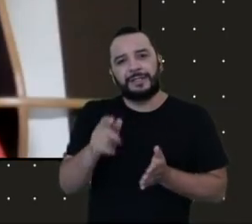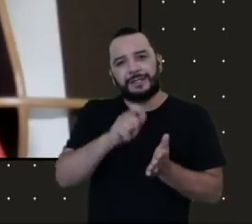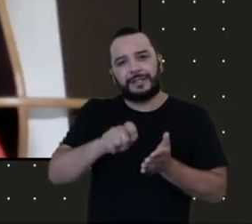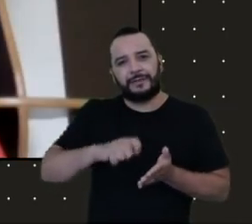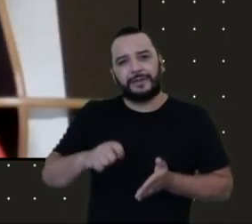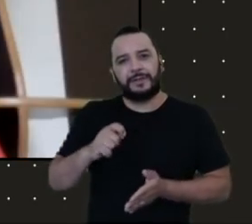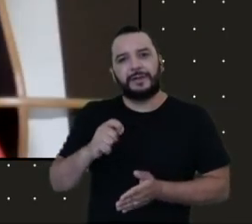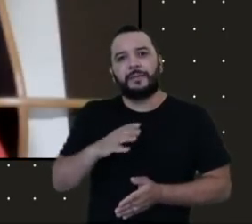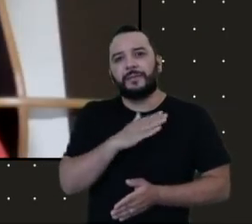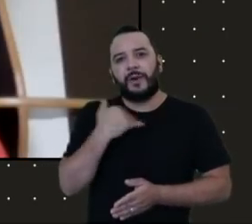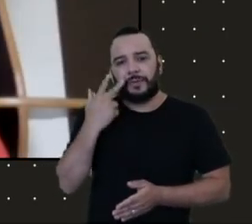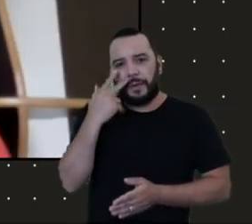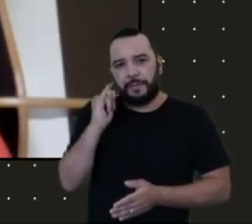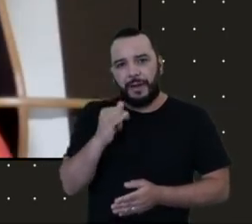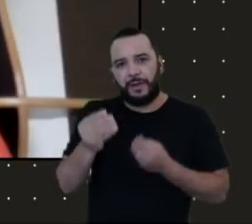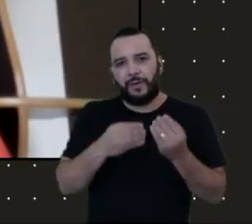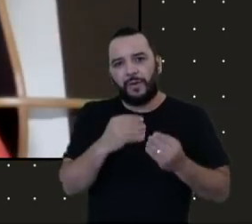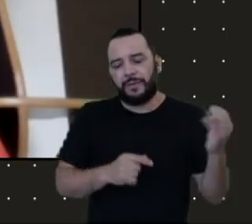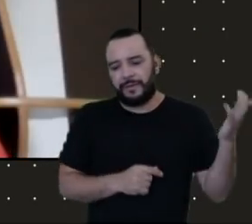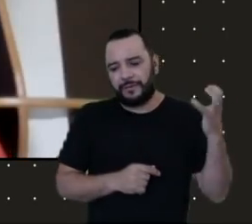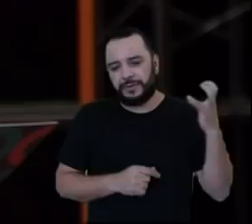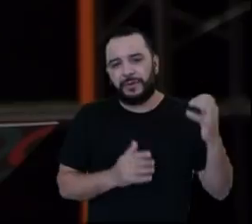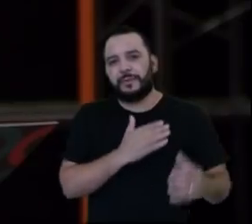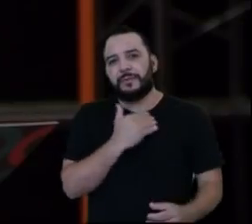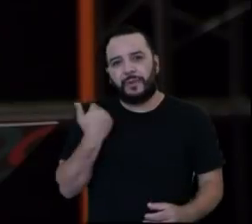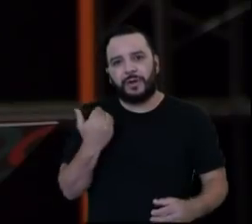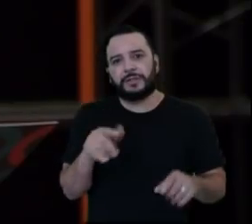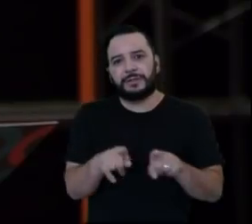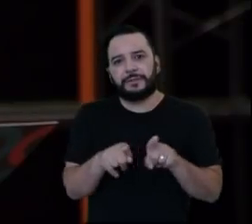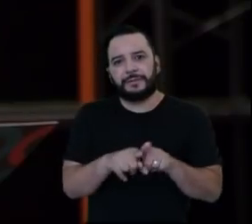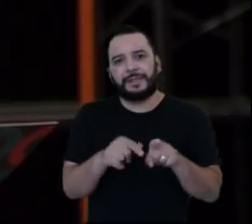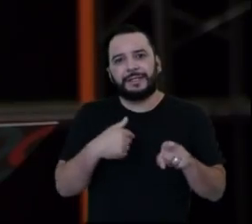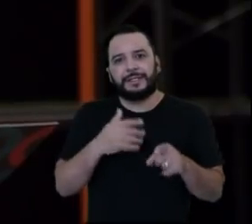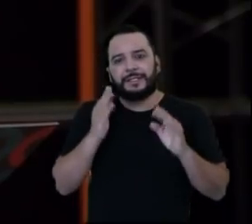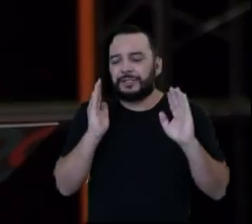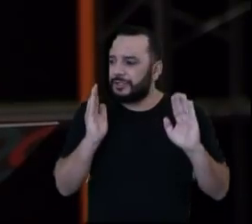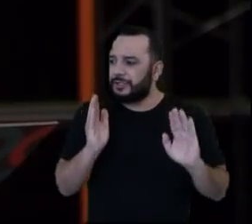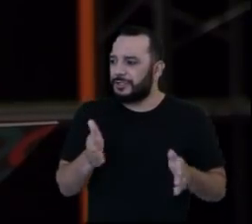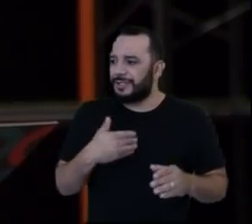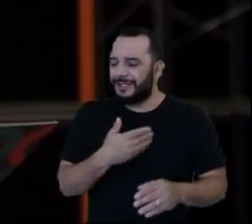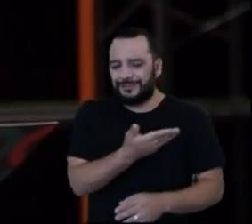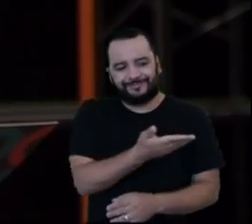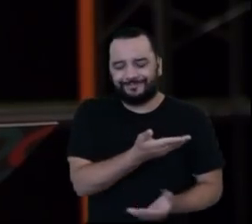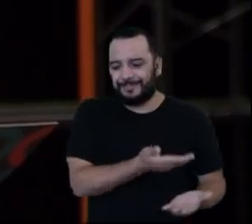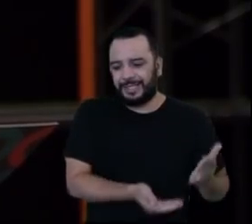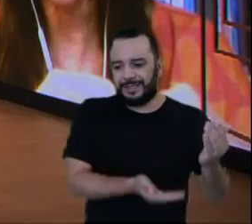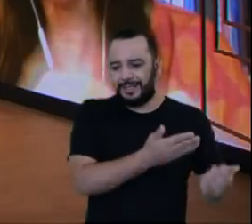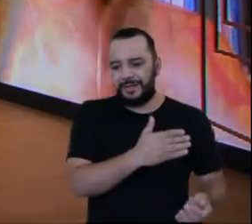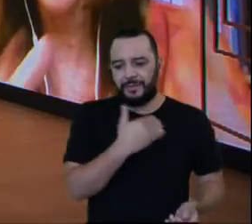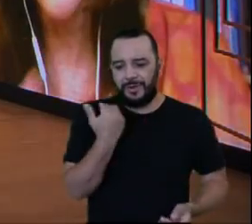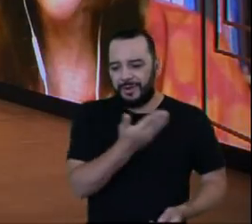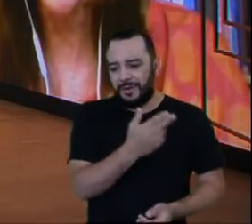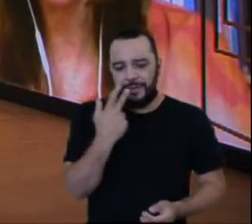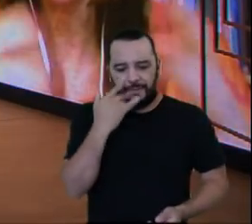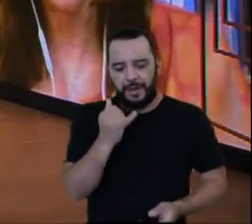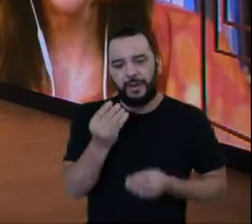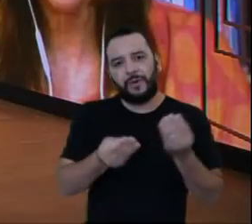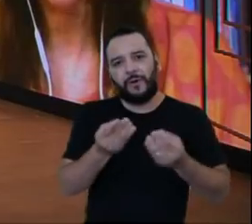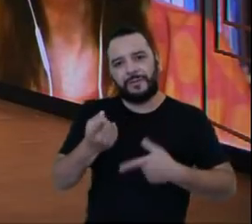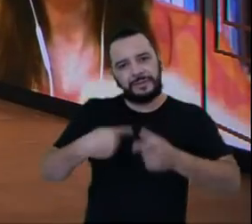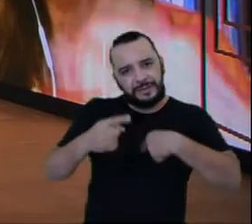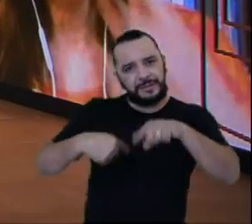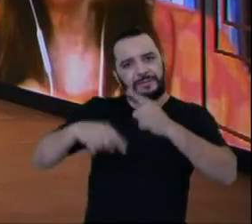né? A voz condutora do livro. E aí, a Marcela Albud, que é uma pessoa que está nos auxiliando, está ainda